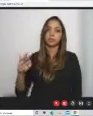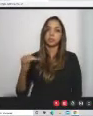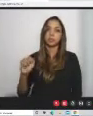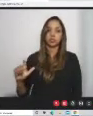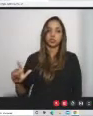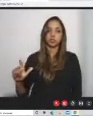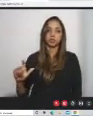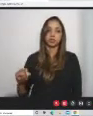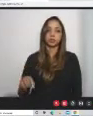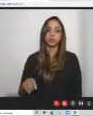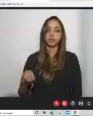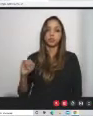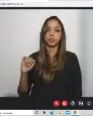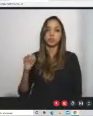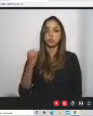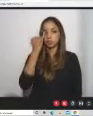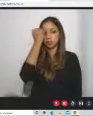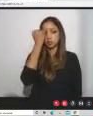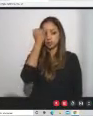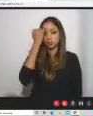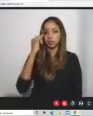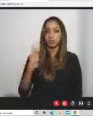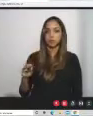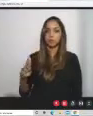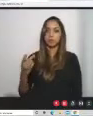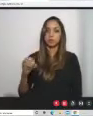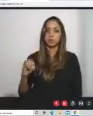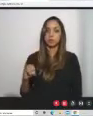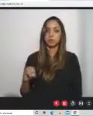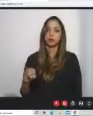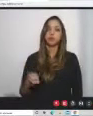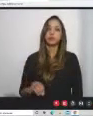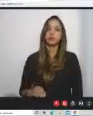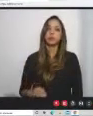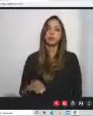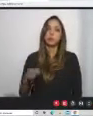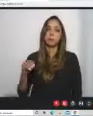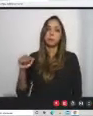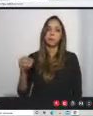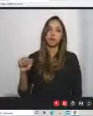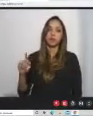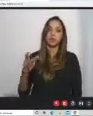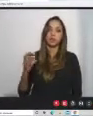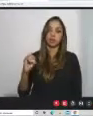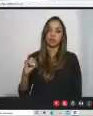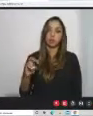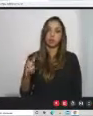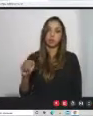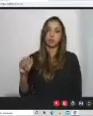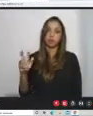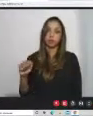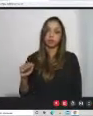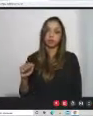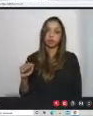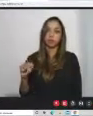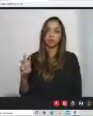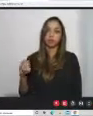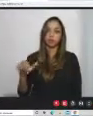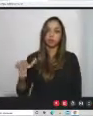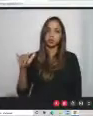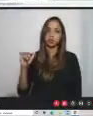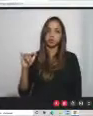vereador Irani Guedes, vereador Binho de Ambrosio, vereador Marquinhos da Climep, vereador Vavá Azevedo, vereador Vone França e,